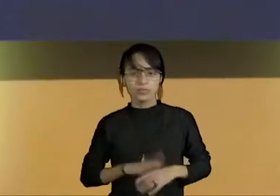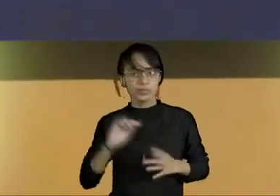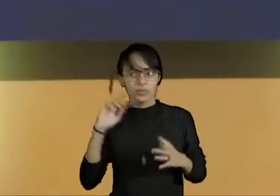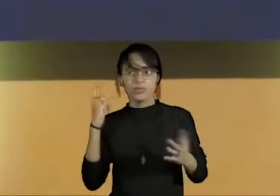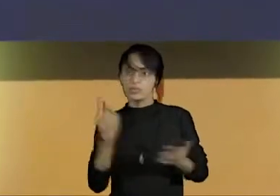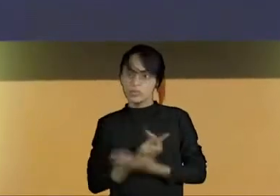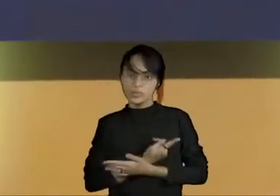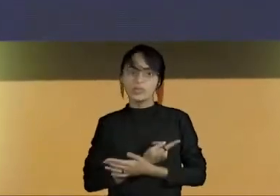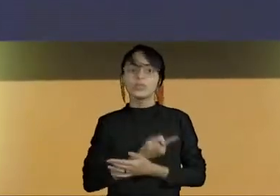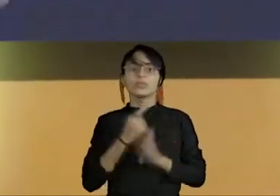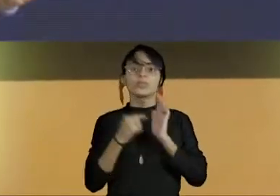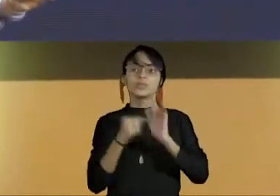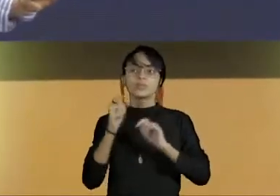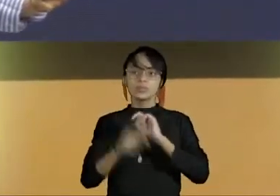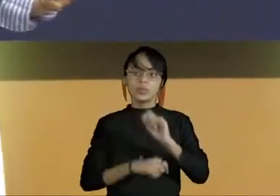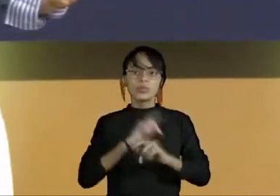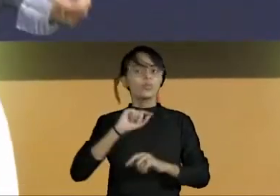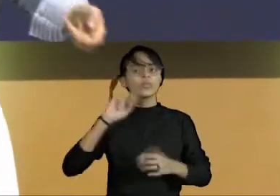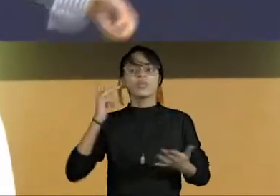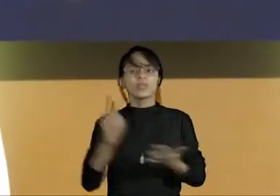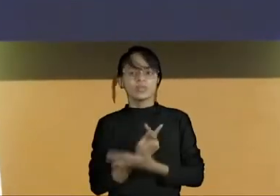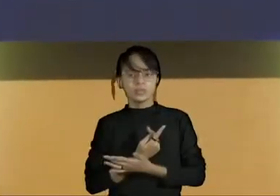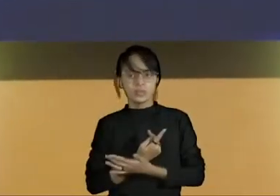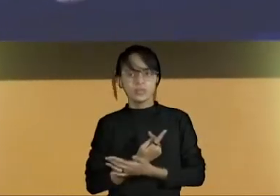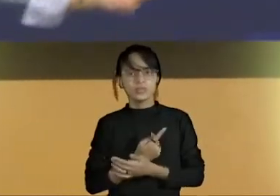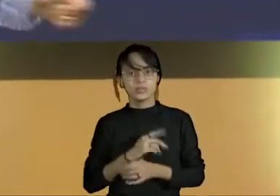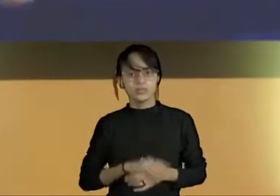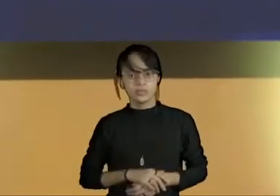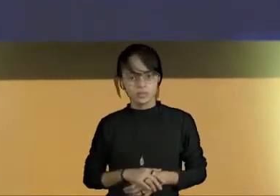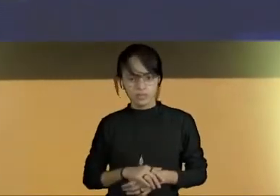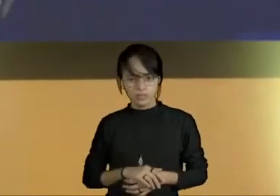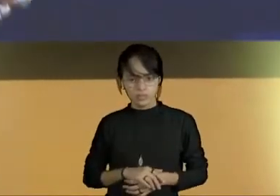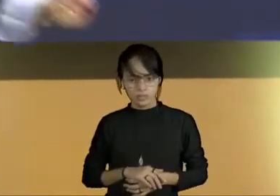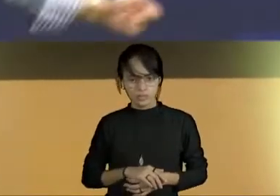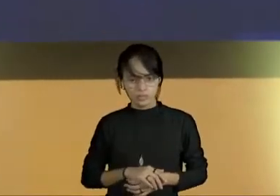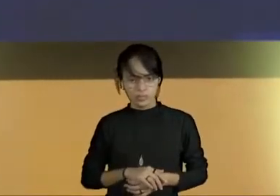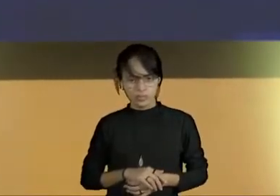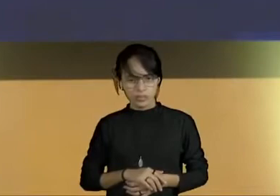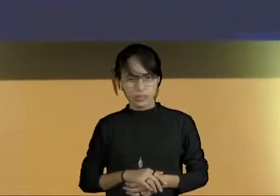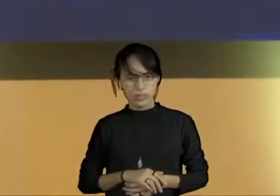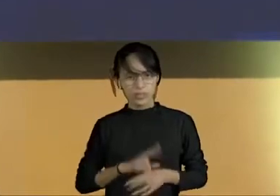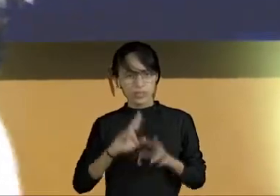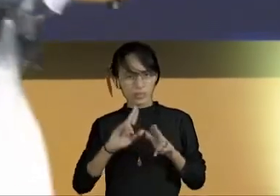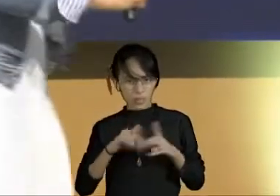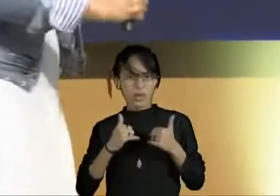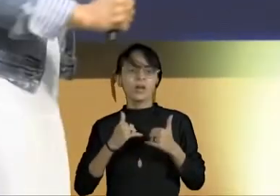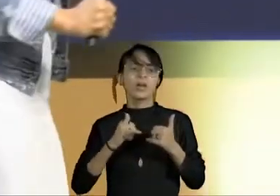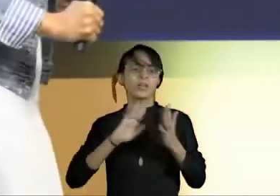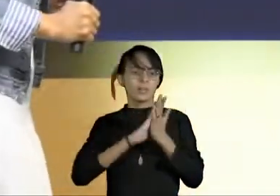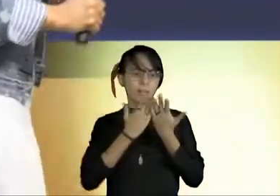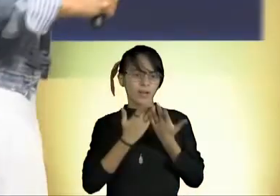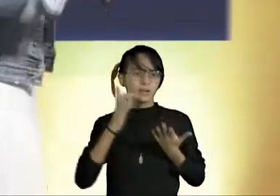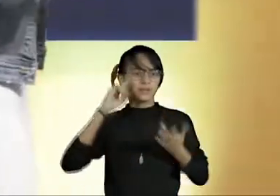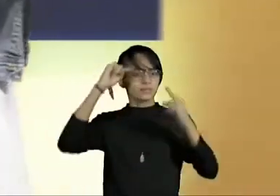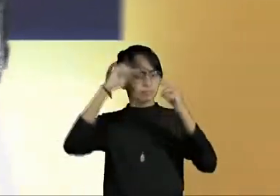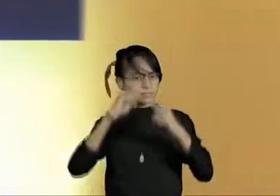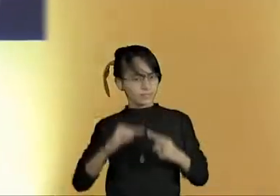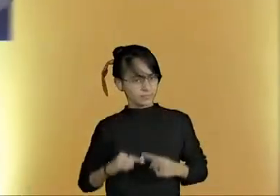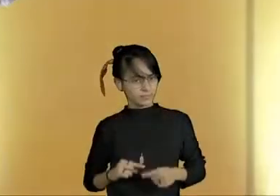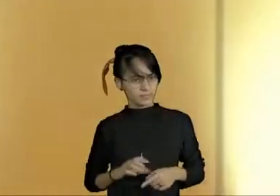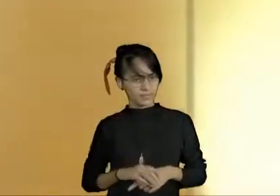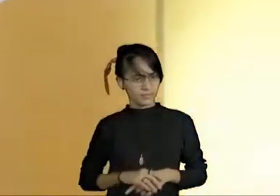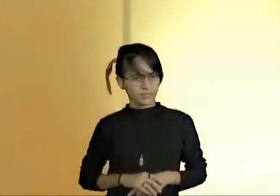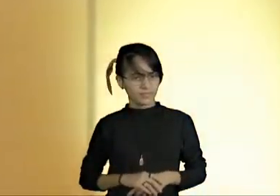determinam que aconteceram pela batuta orquestrada da palavra. Se